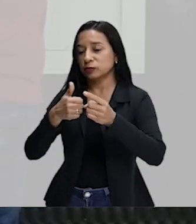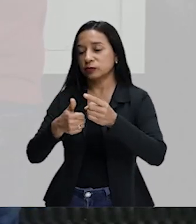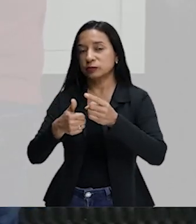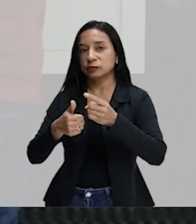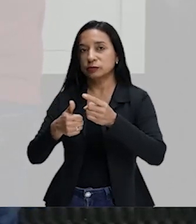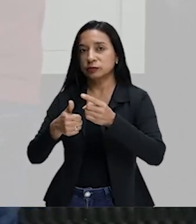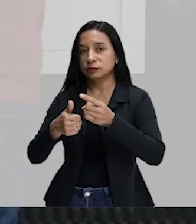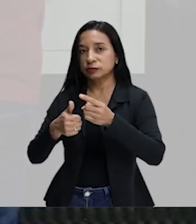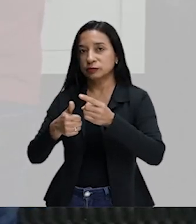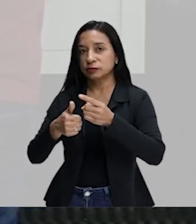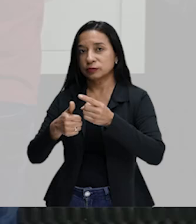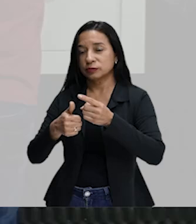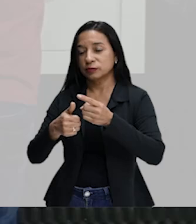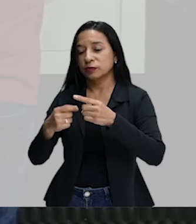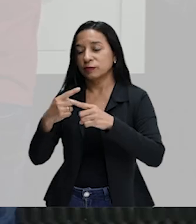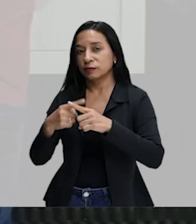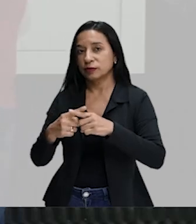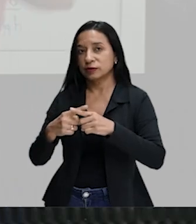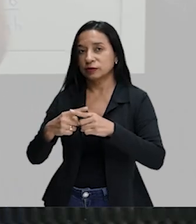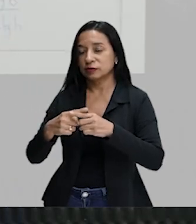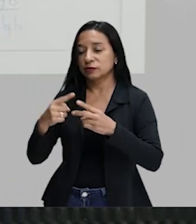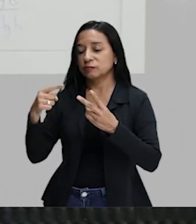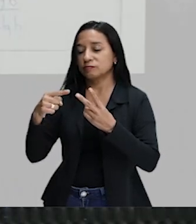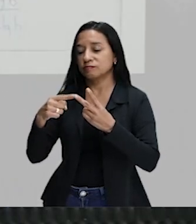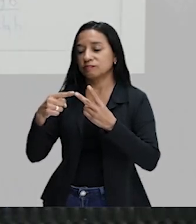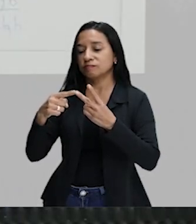3 sobre 3.